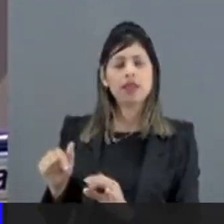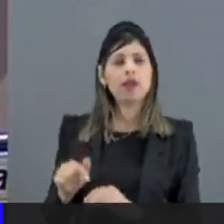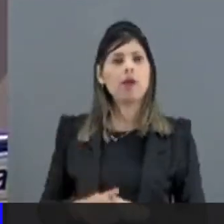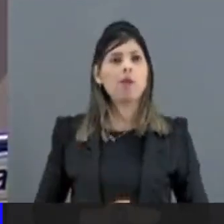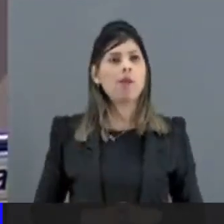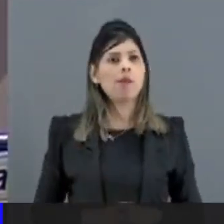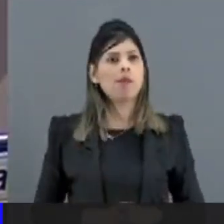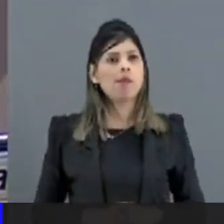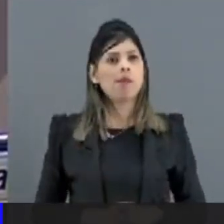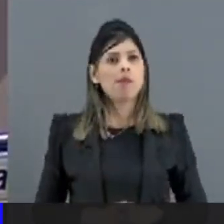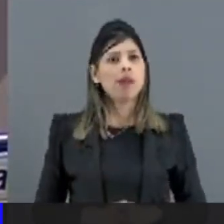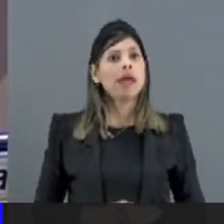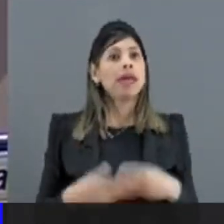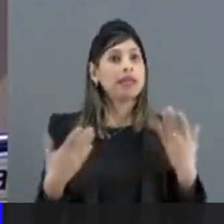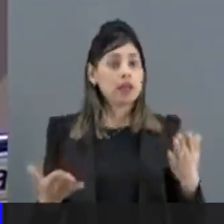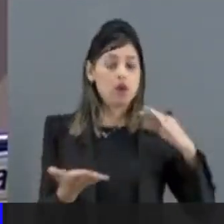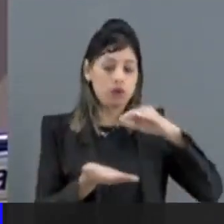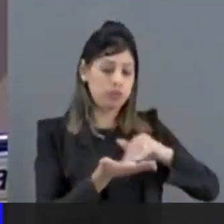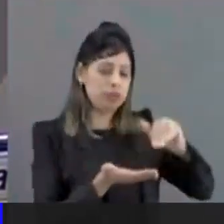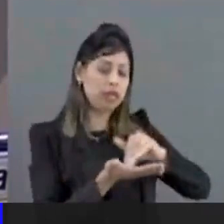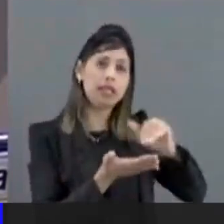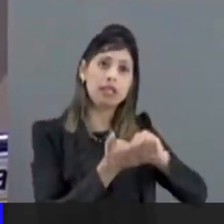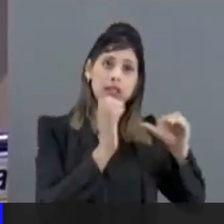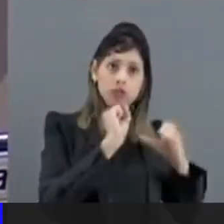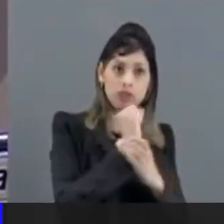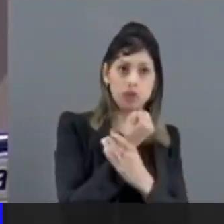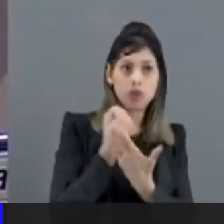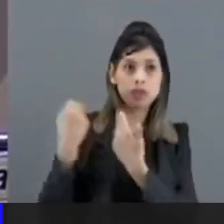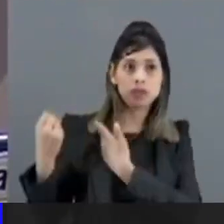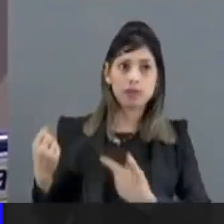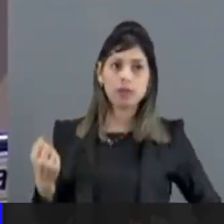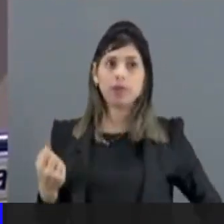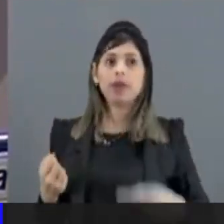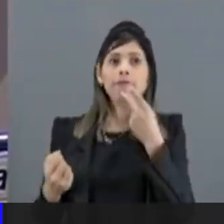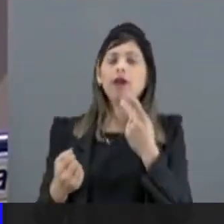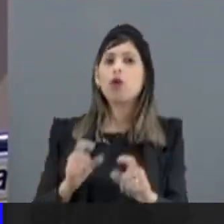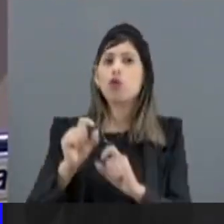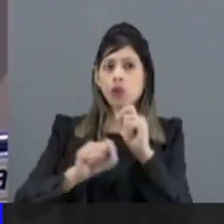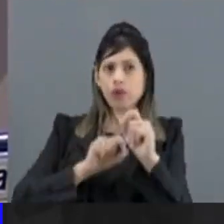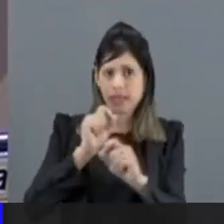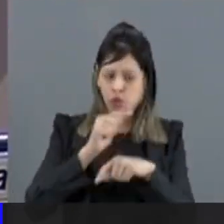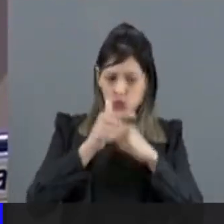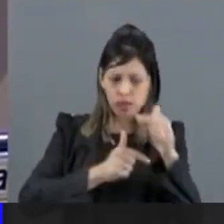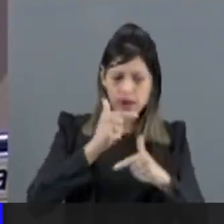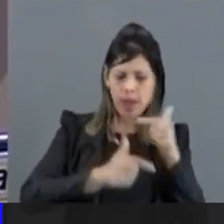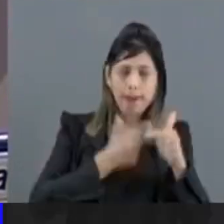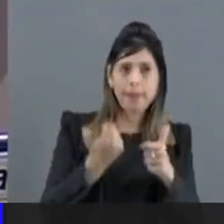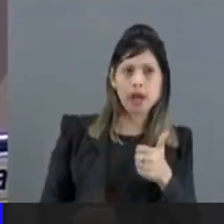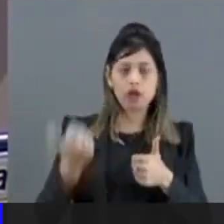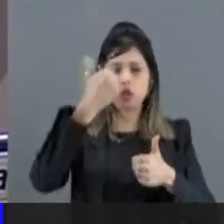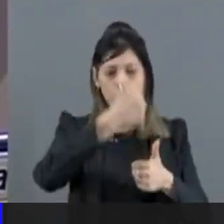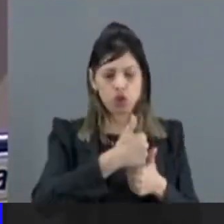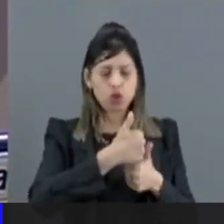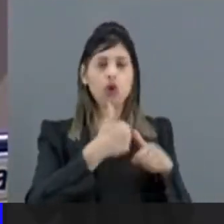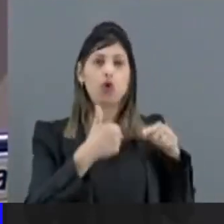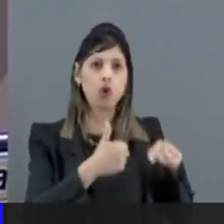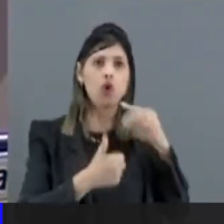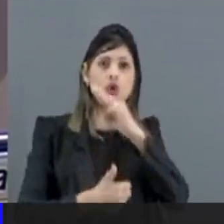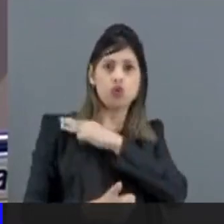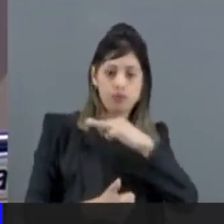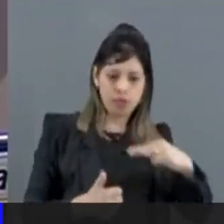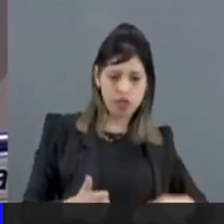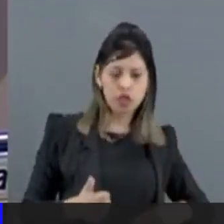Torres enquanto Secretário de Segurança Pública a posição que ocupou logo depois da saída do cargo do Ministério do de ministro da